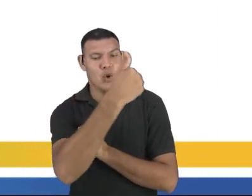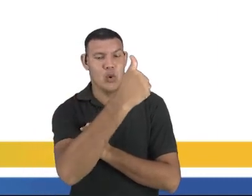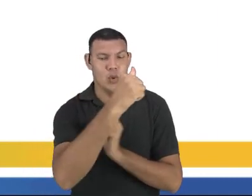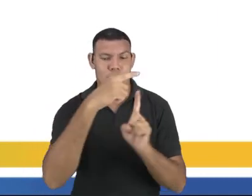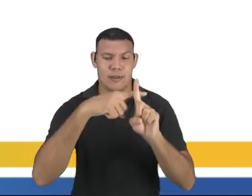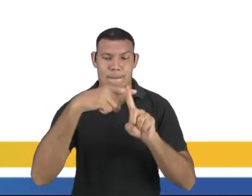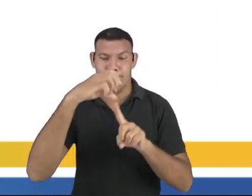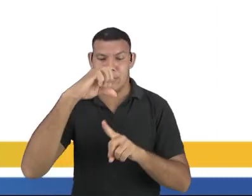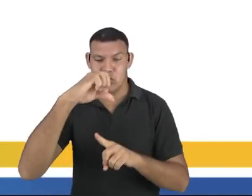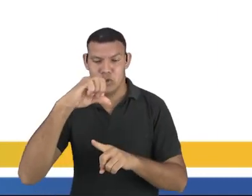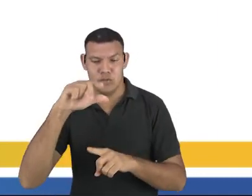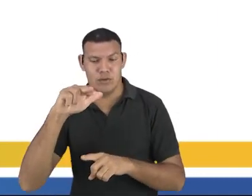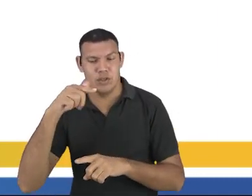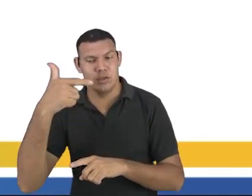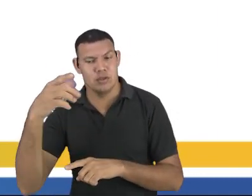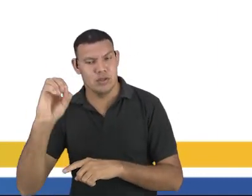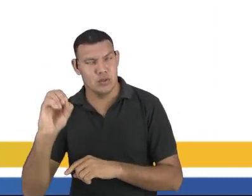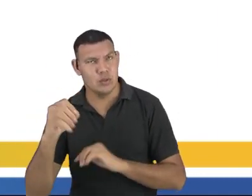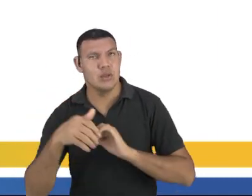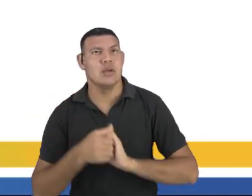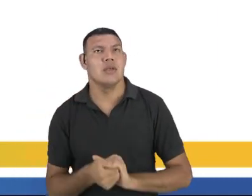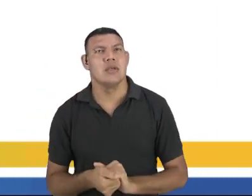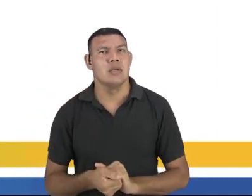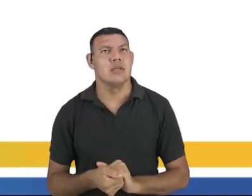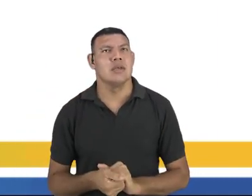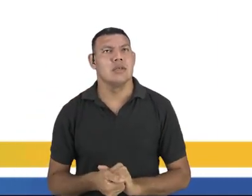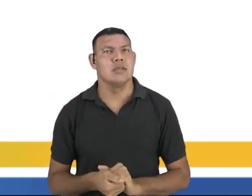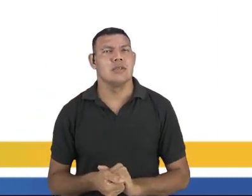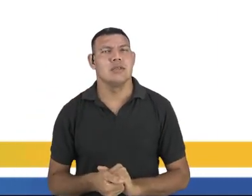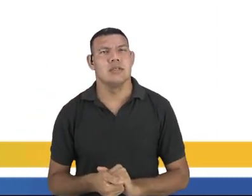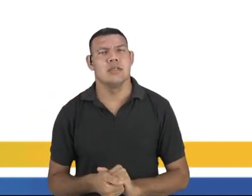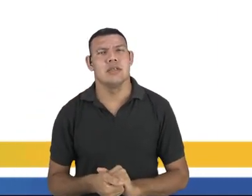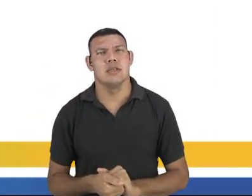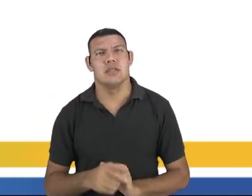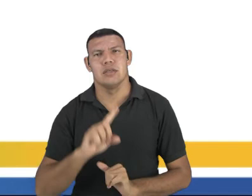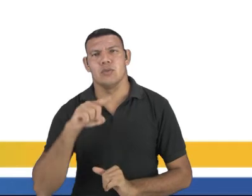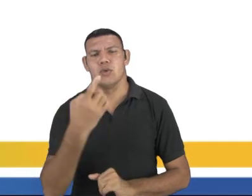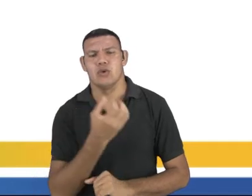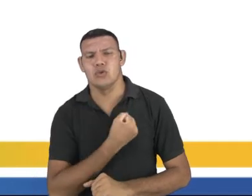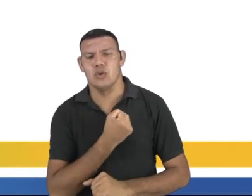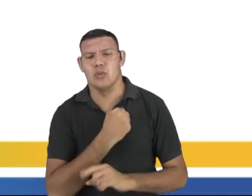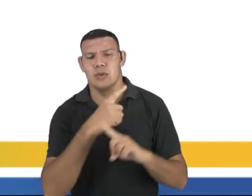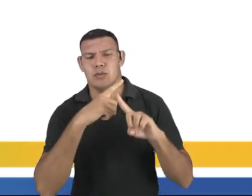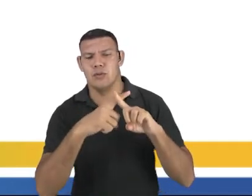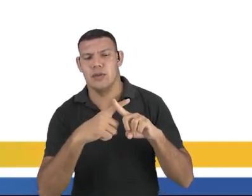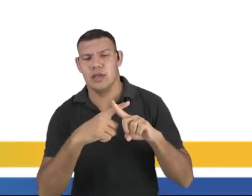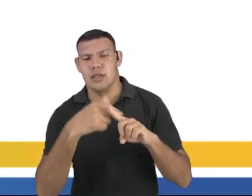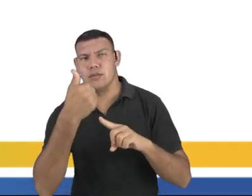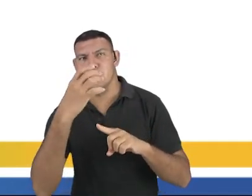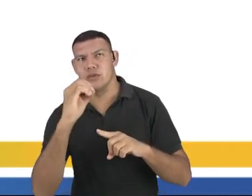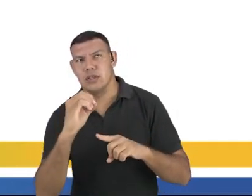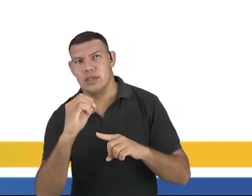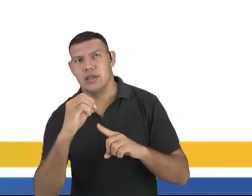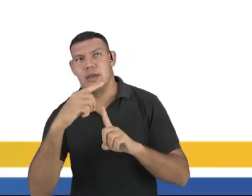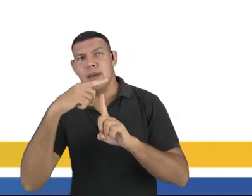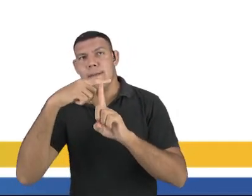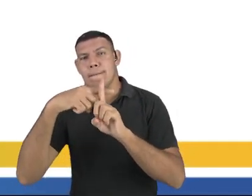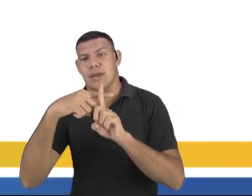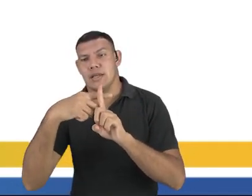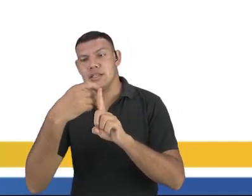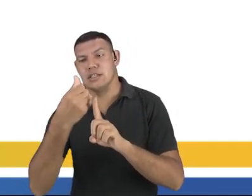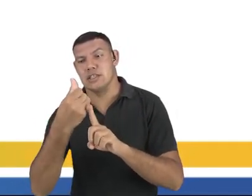e que número é multiplica com 10 depois adicionado com produto de 616 vai ser igual a 164